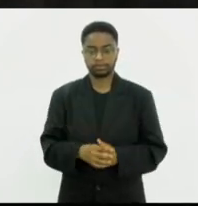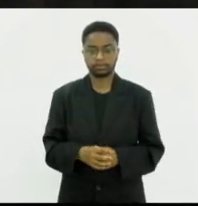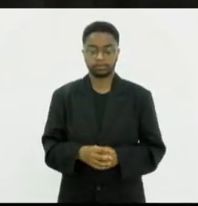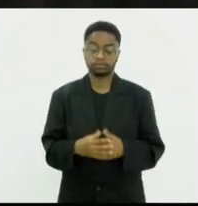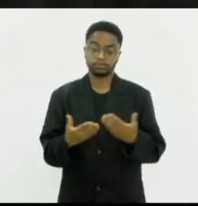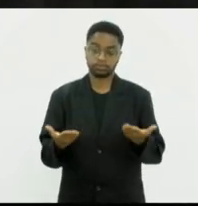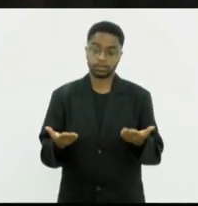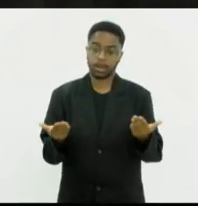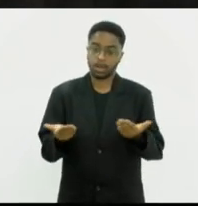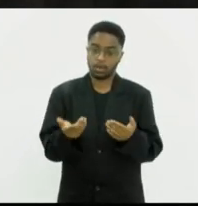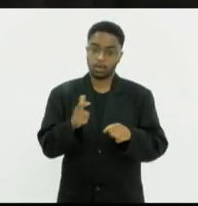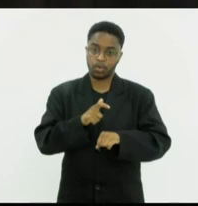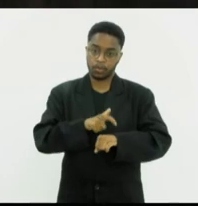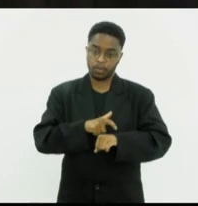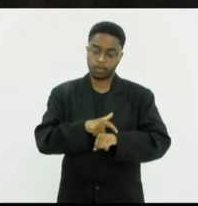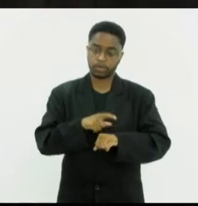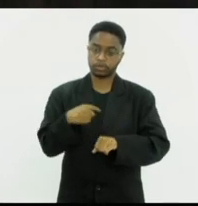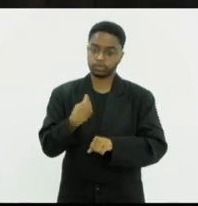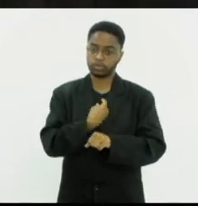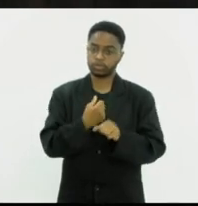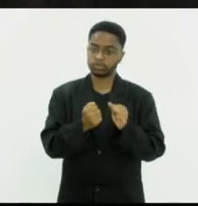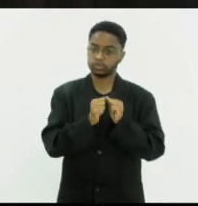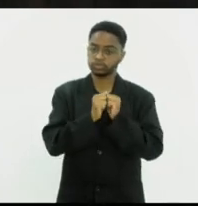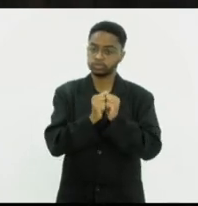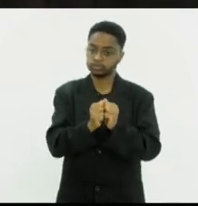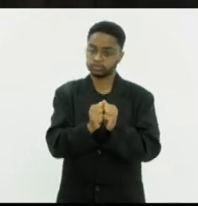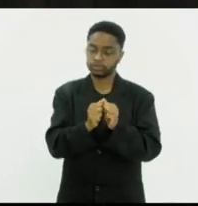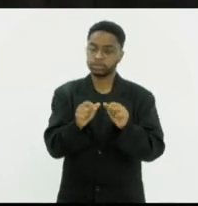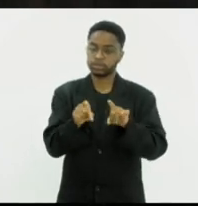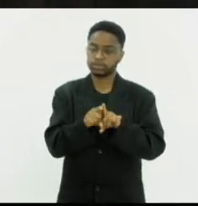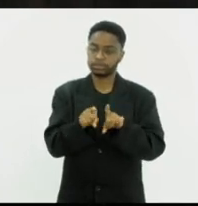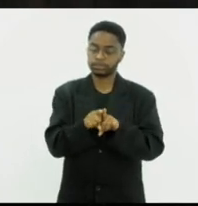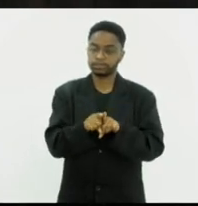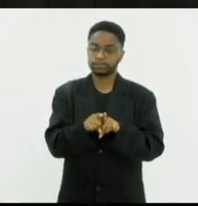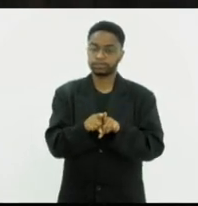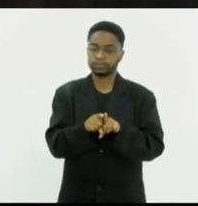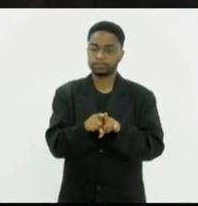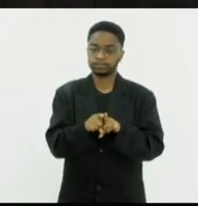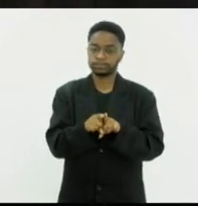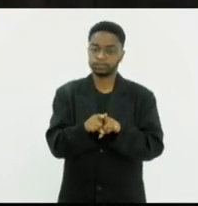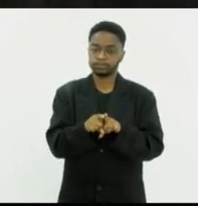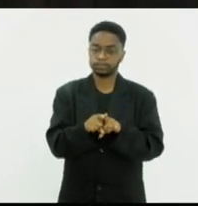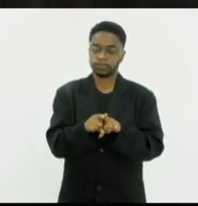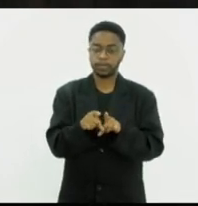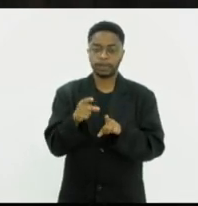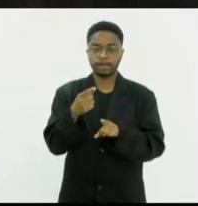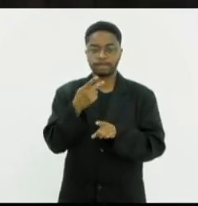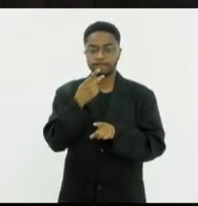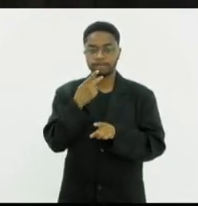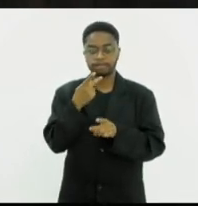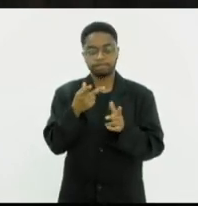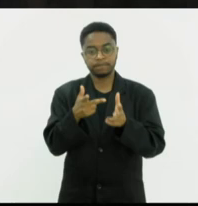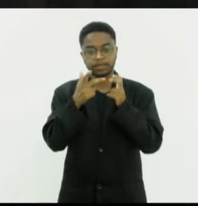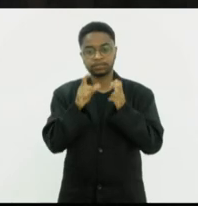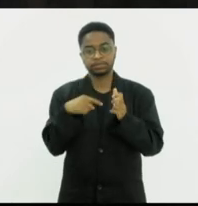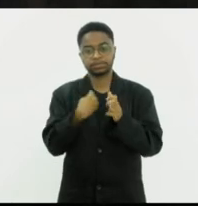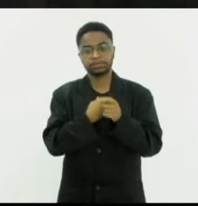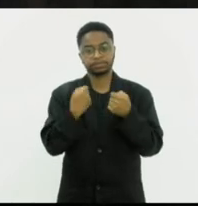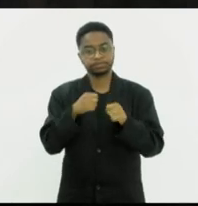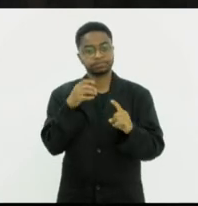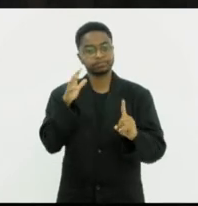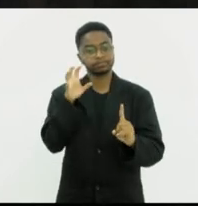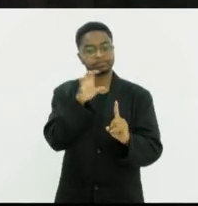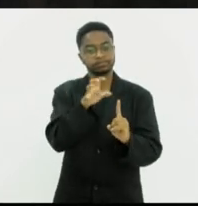essa é a hora de estarmos juntos e apostarmos que devemos tensionar, fazer essa queda